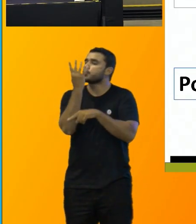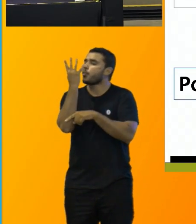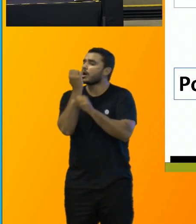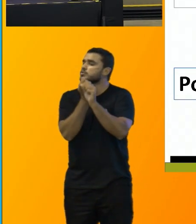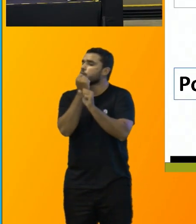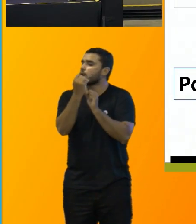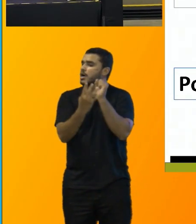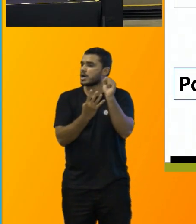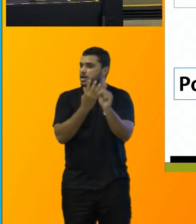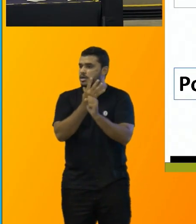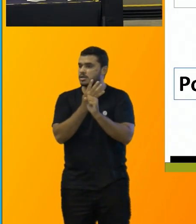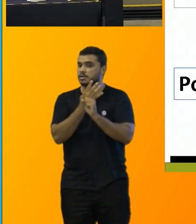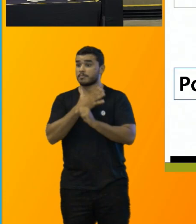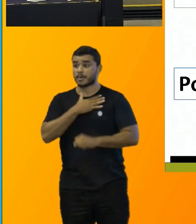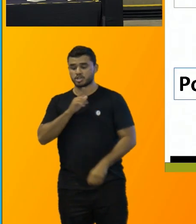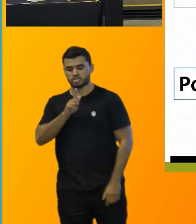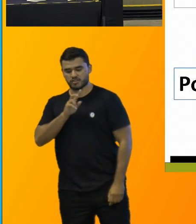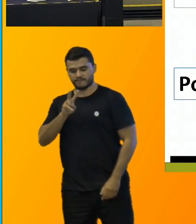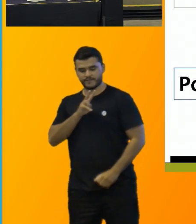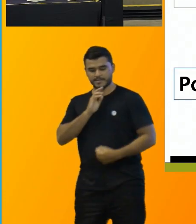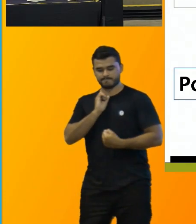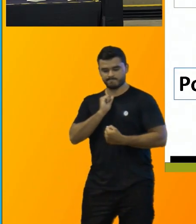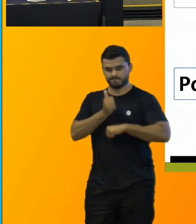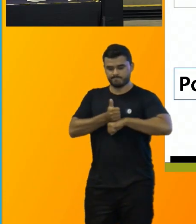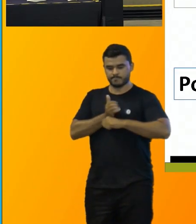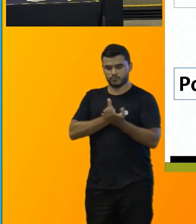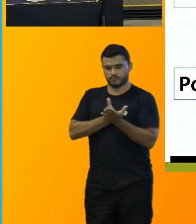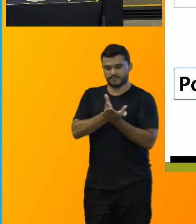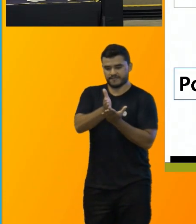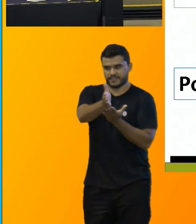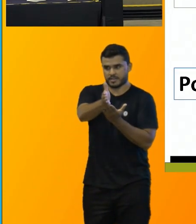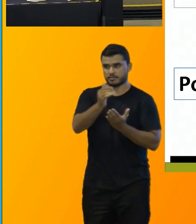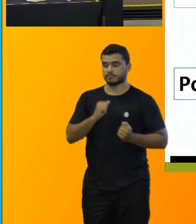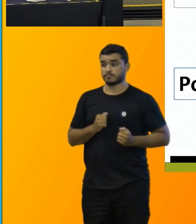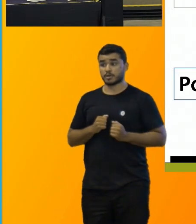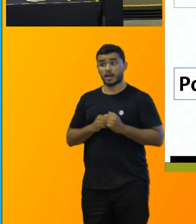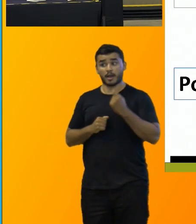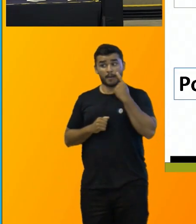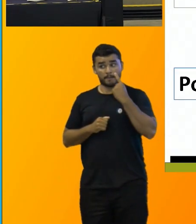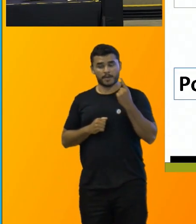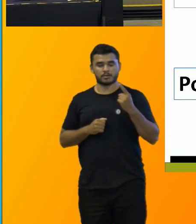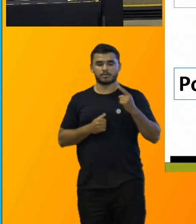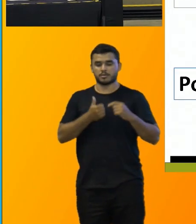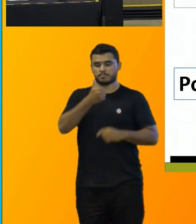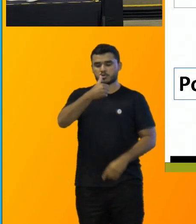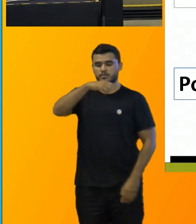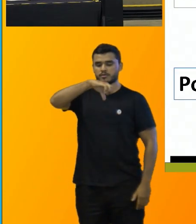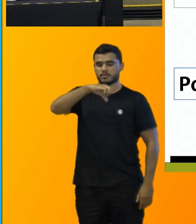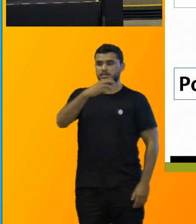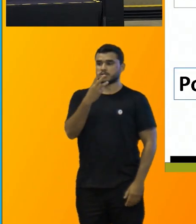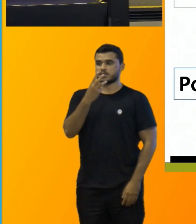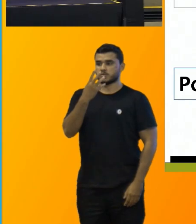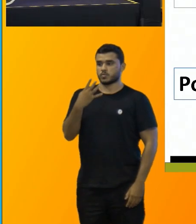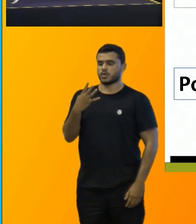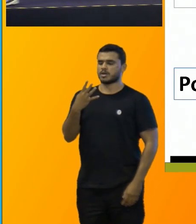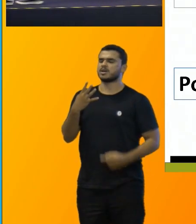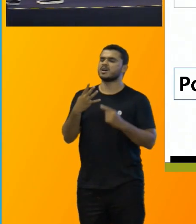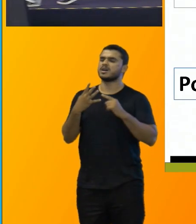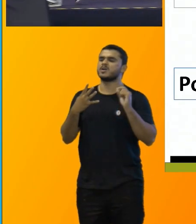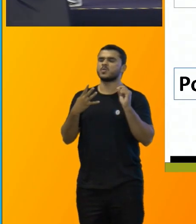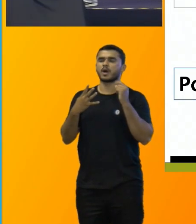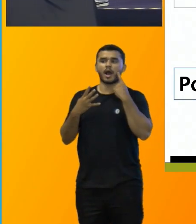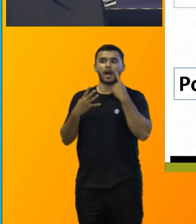Pense num cara que gostava do poder. Era Getúlio. Depois veio o governo constitucional. Adivinha só o que caracteriza o